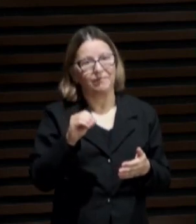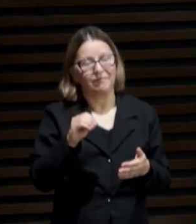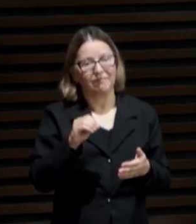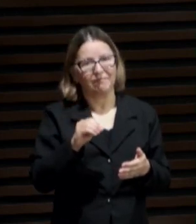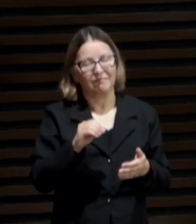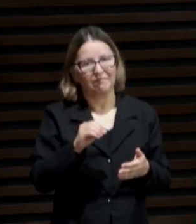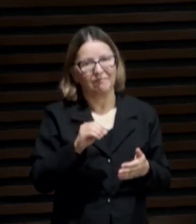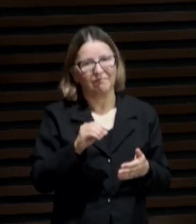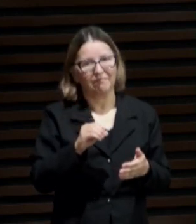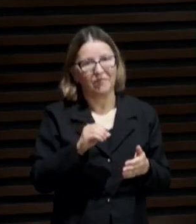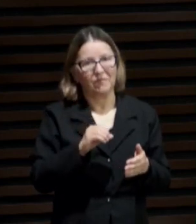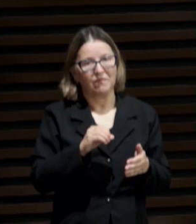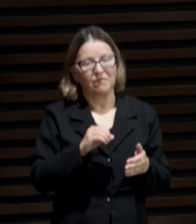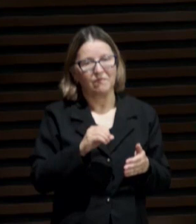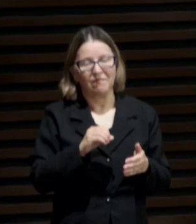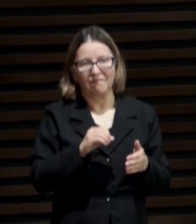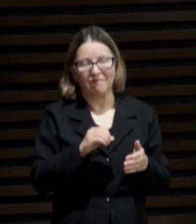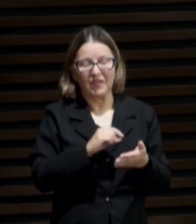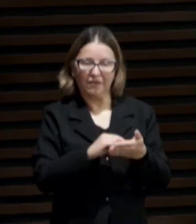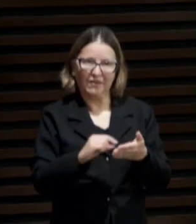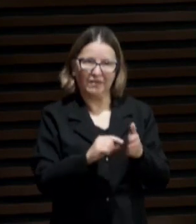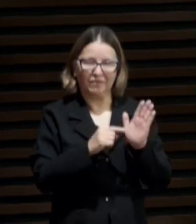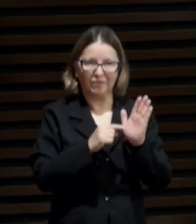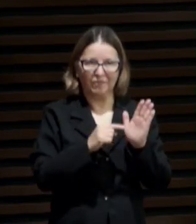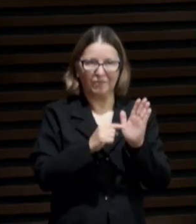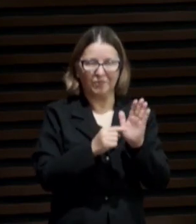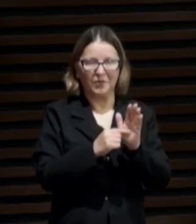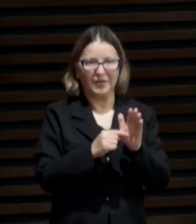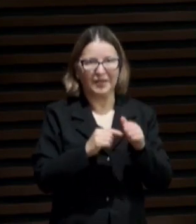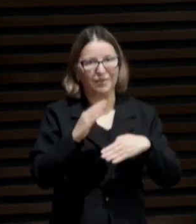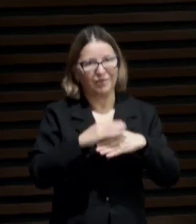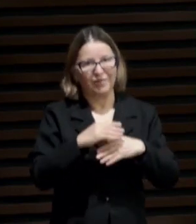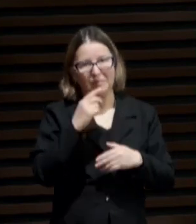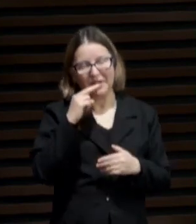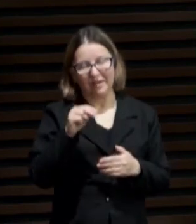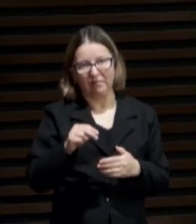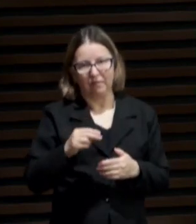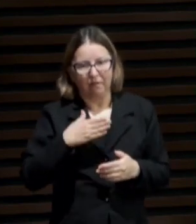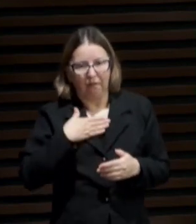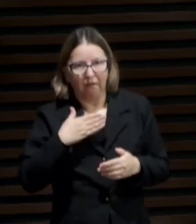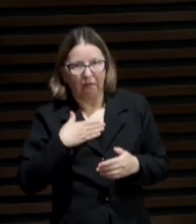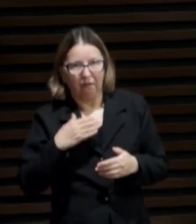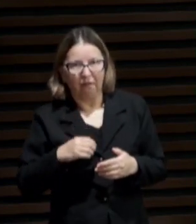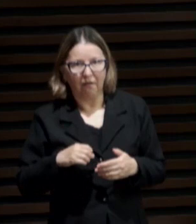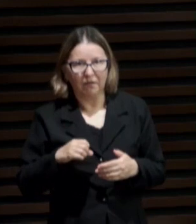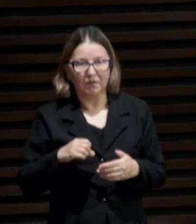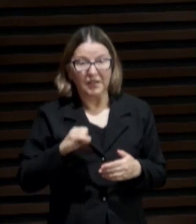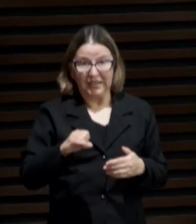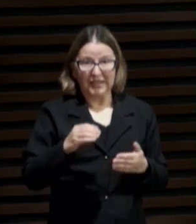sobre a língua. É impressionante. Se for estudar só